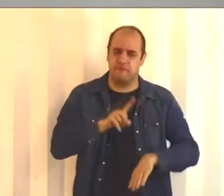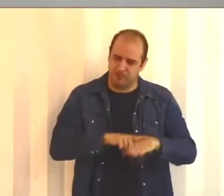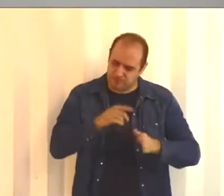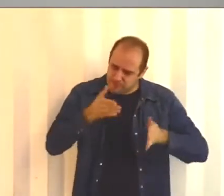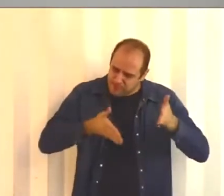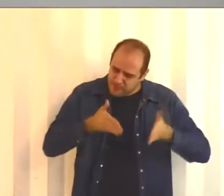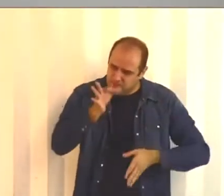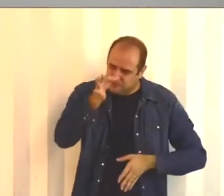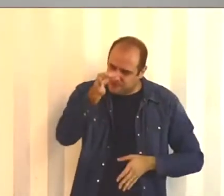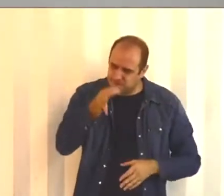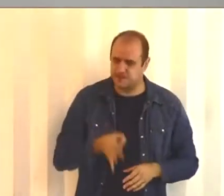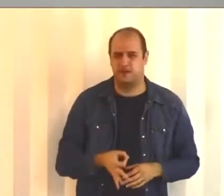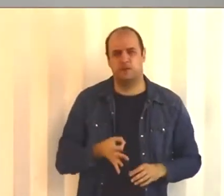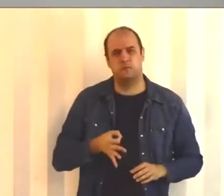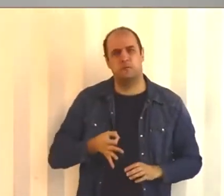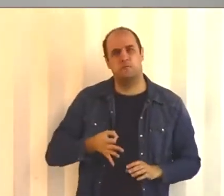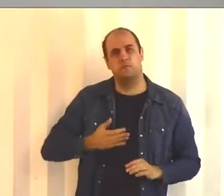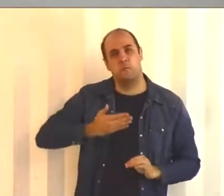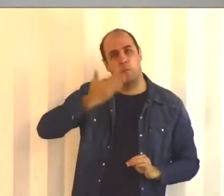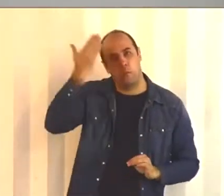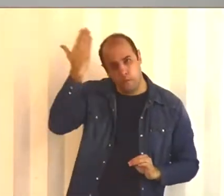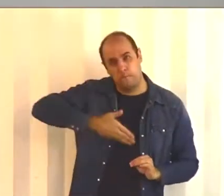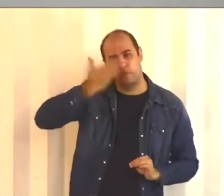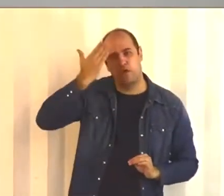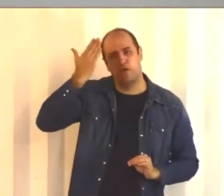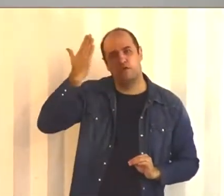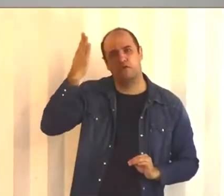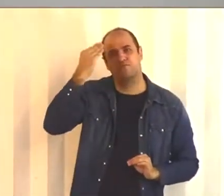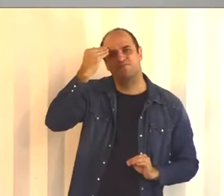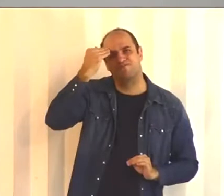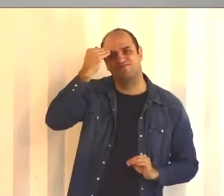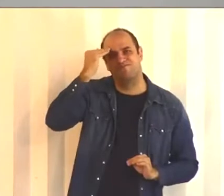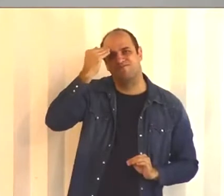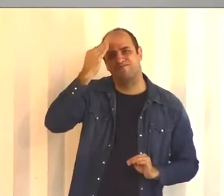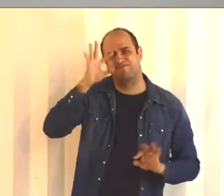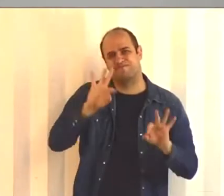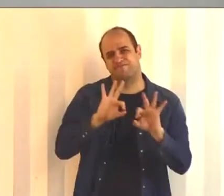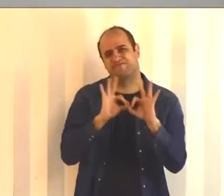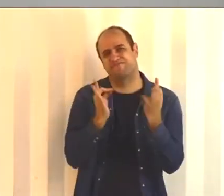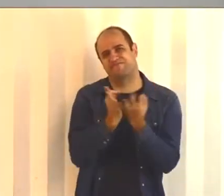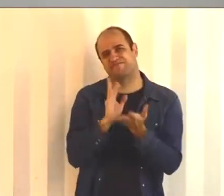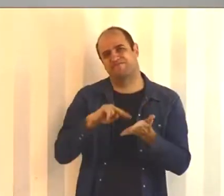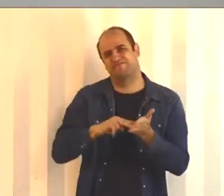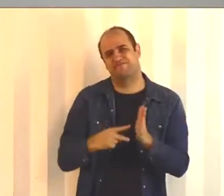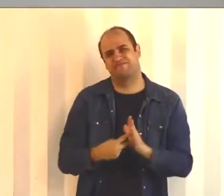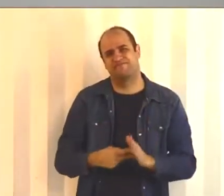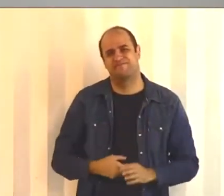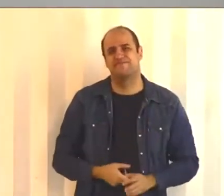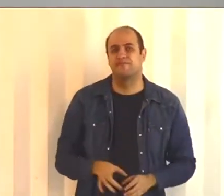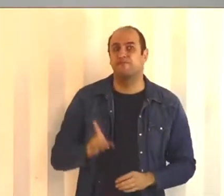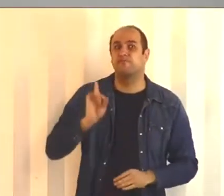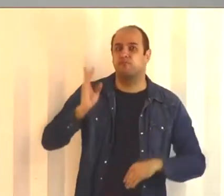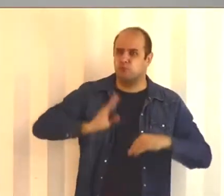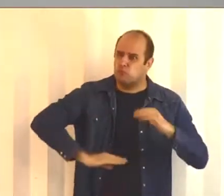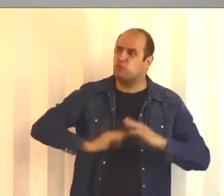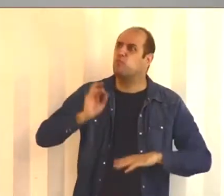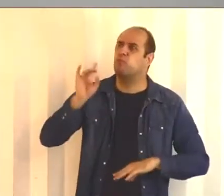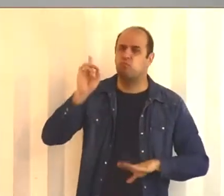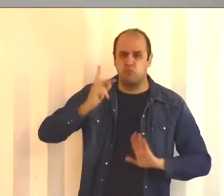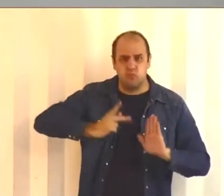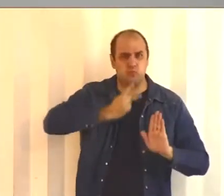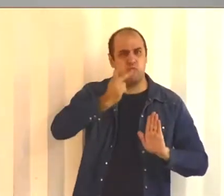para provar o seu entendimento da família. O Senhor cumpriu o que Ele